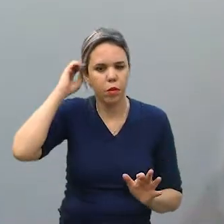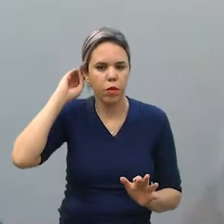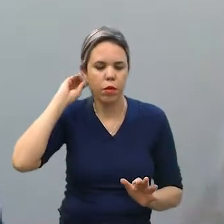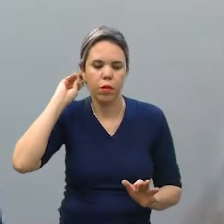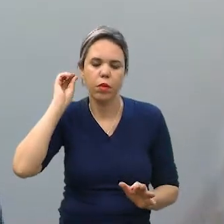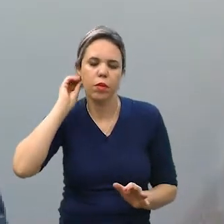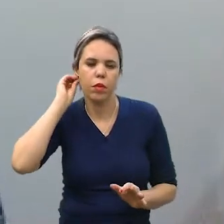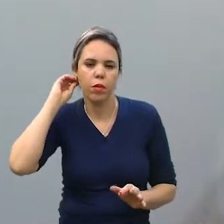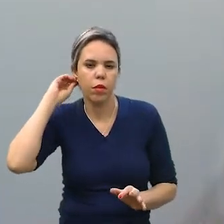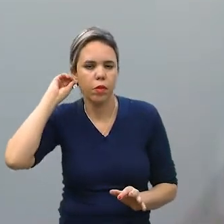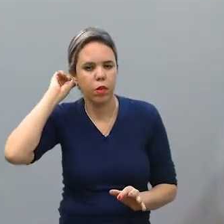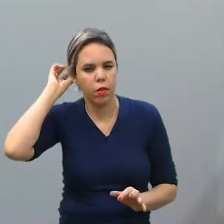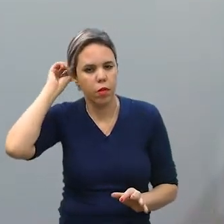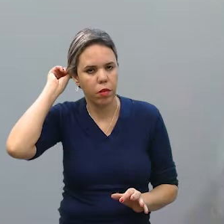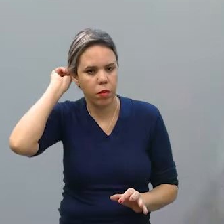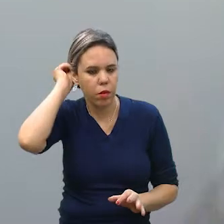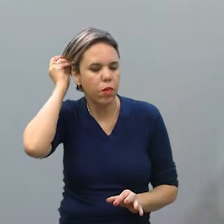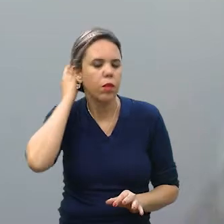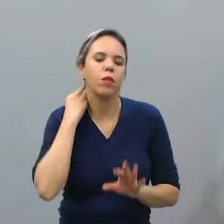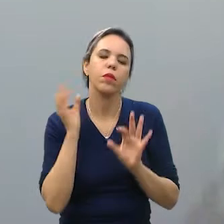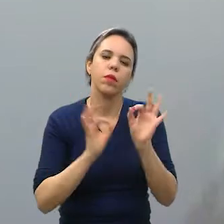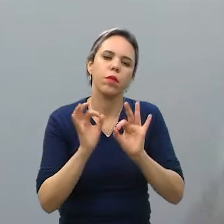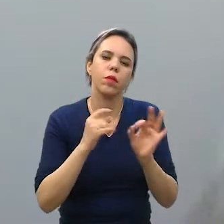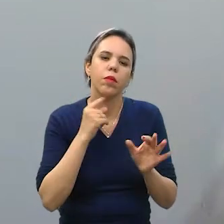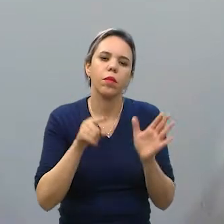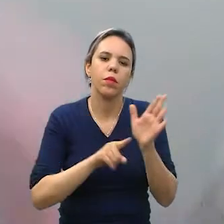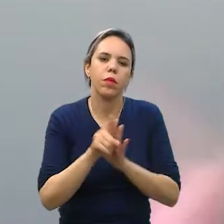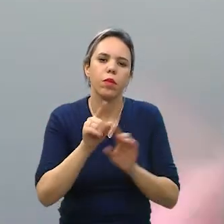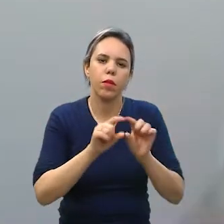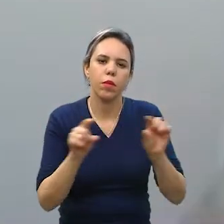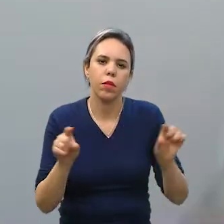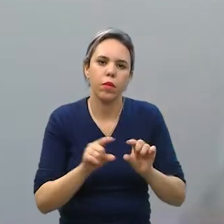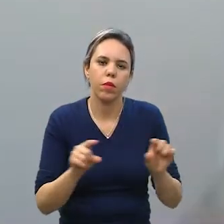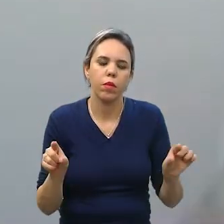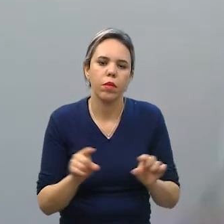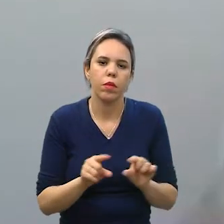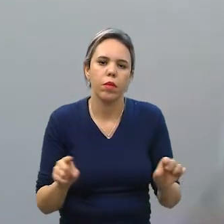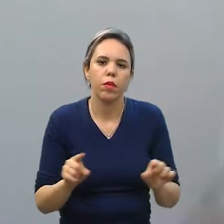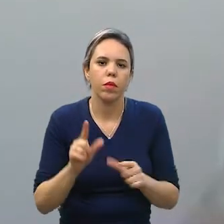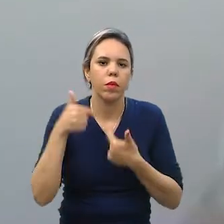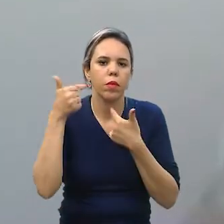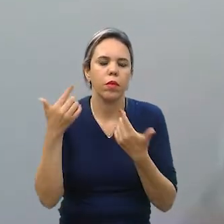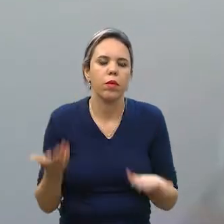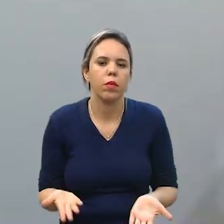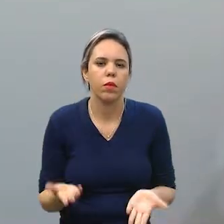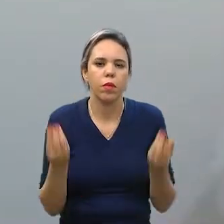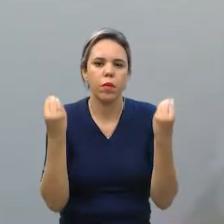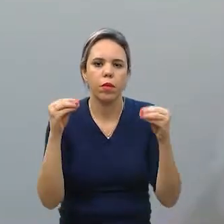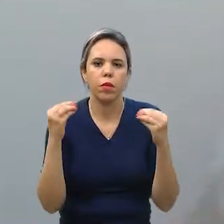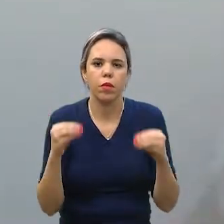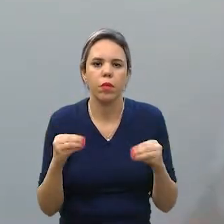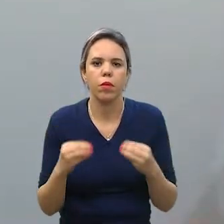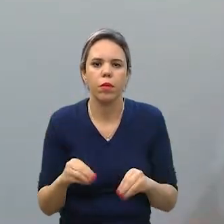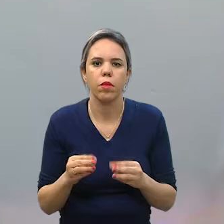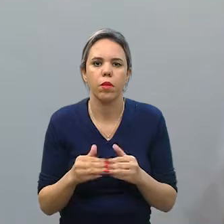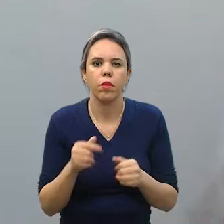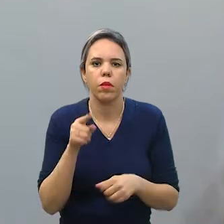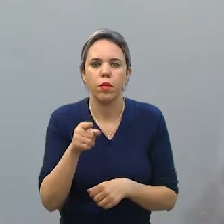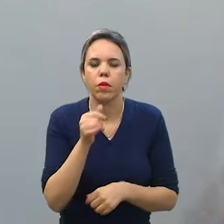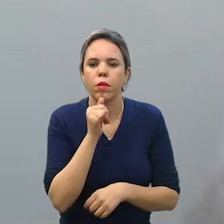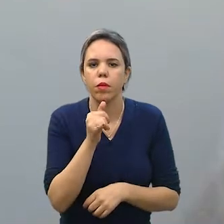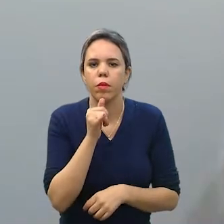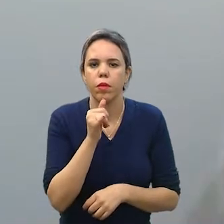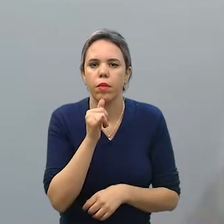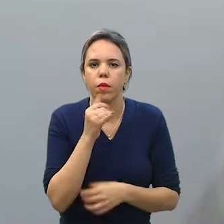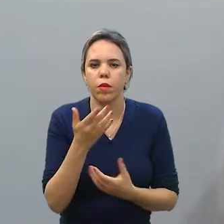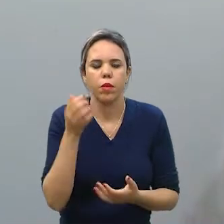eles vão elaborar uma questão e colocar a questão, por exemplo, um trecho e citar algum personagem e colocar ele numa cena e pede para você, por